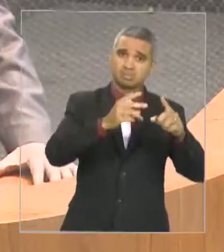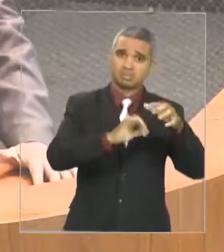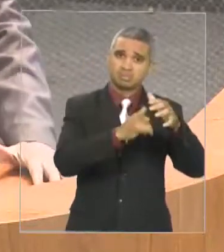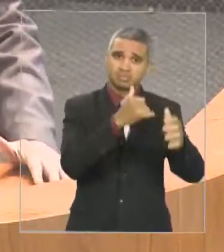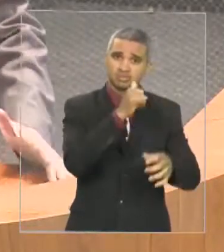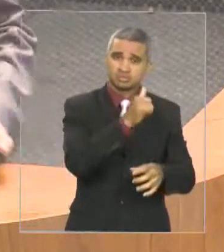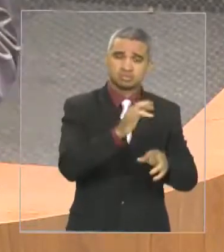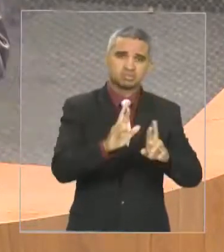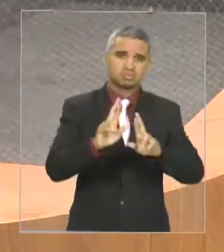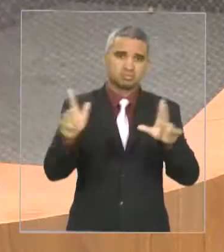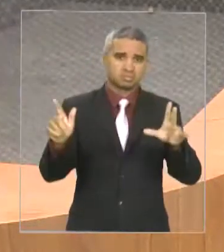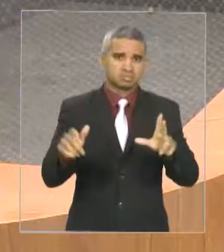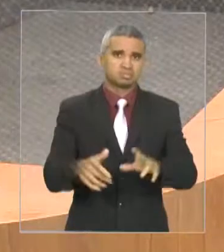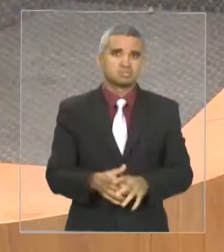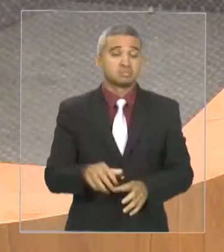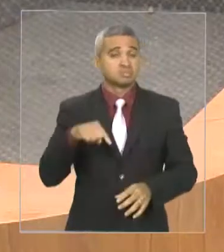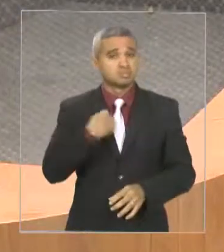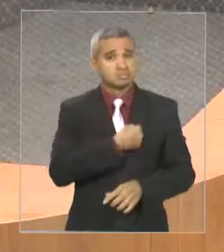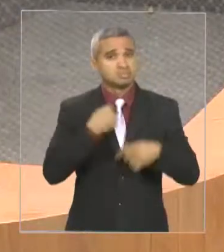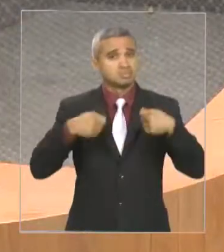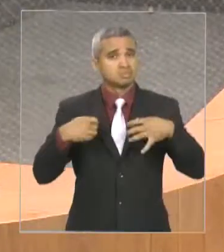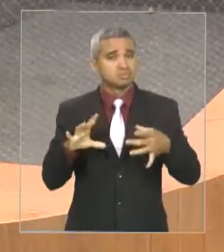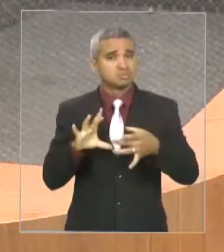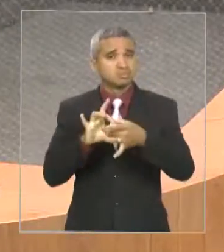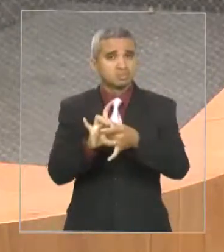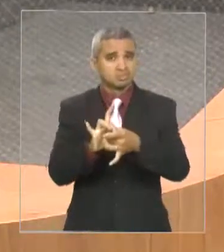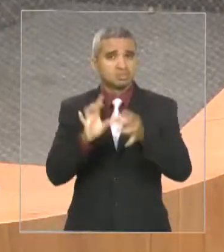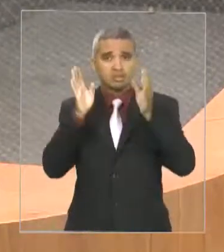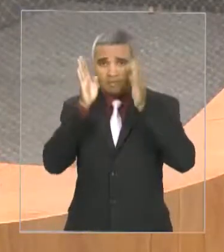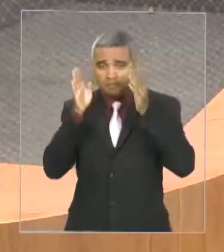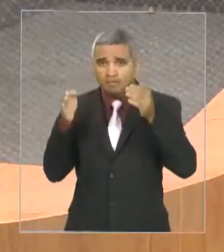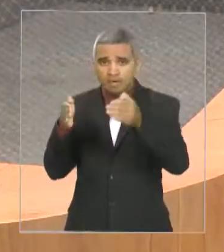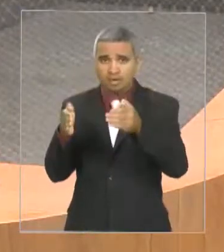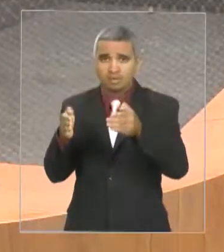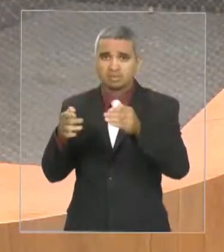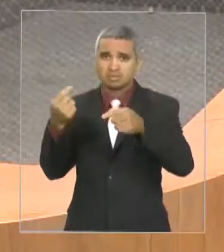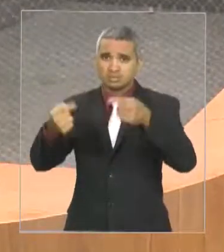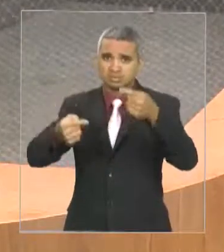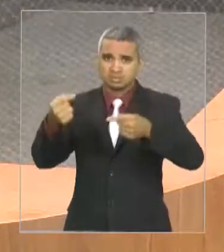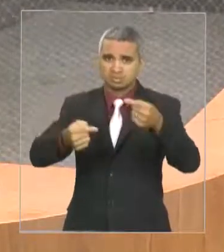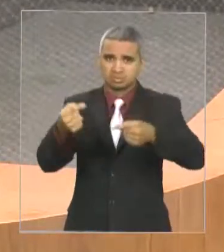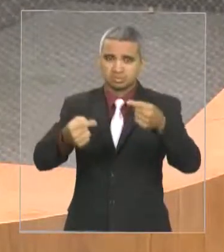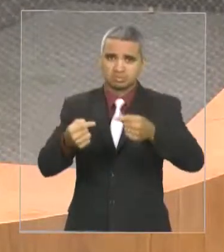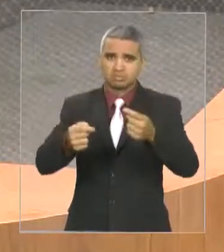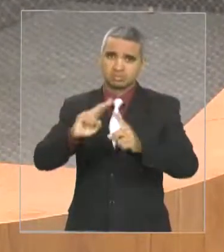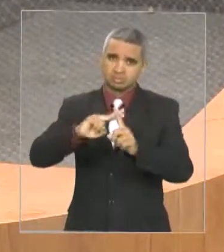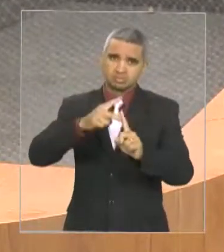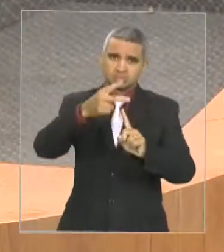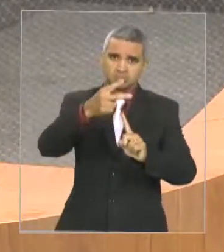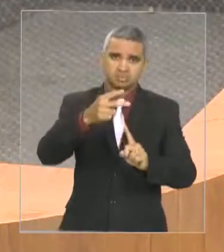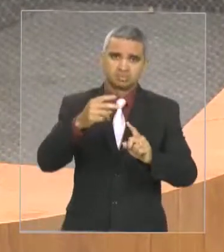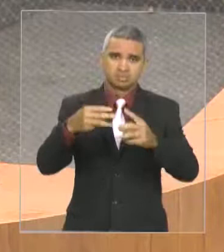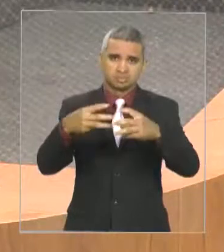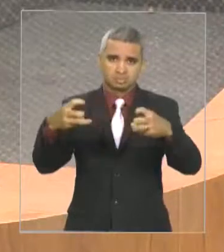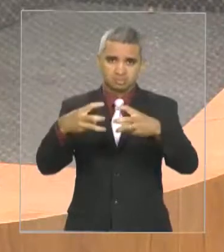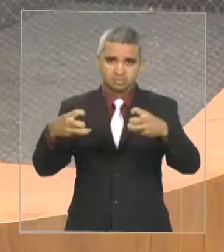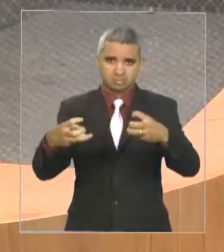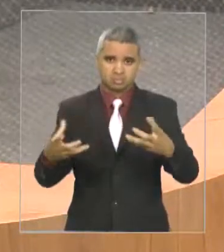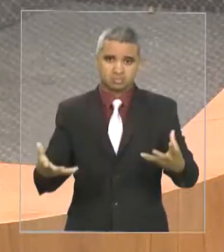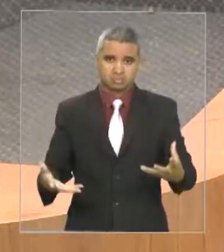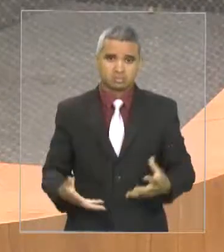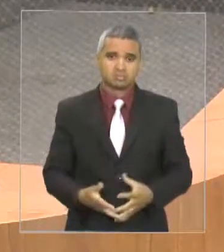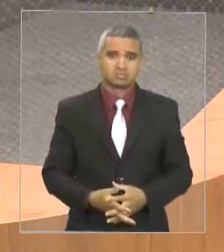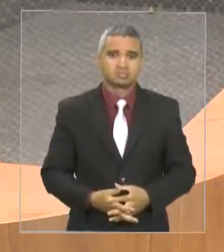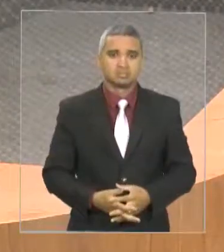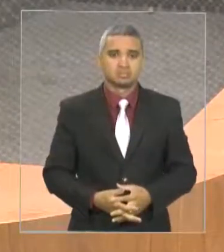os esforços, que a gente pudesse focalizar a nossa discussão no reajuste da SEMAR. Eu gostaria que houvesse o